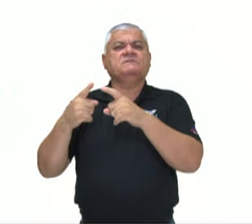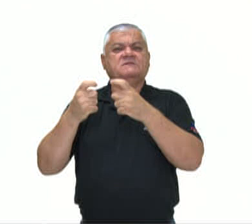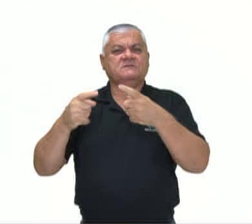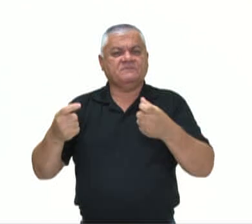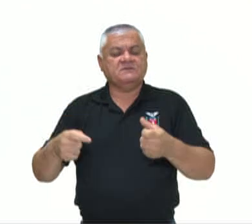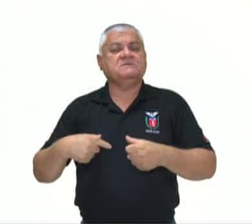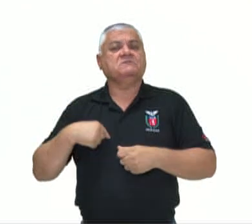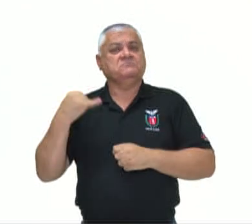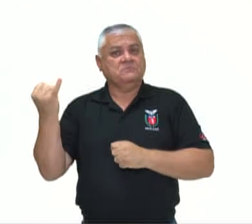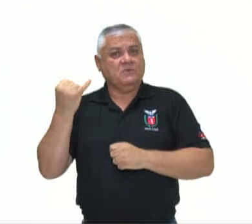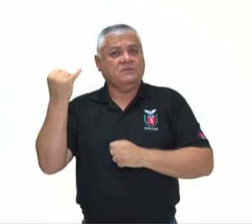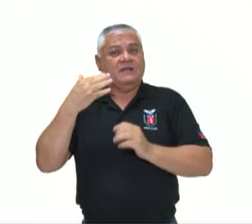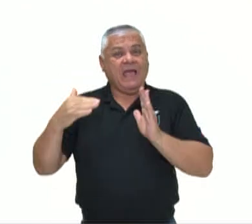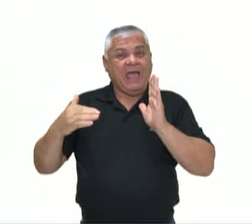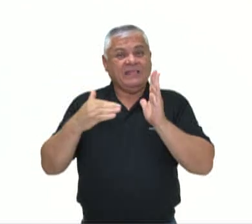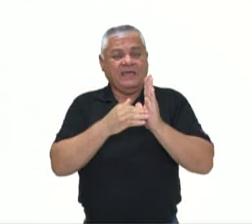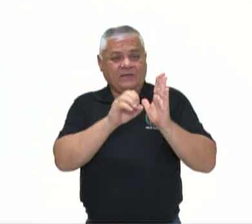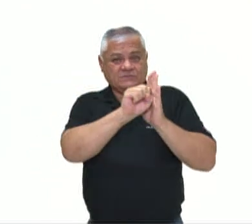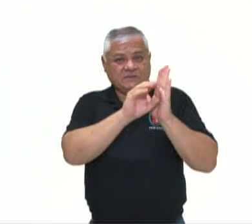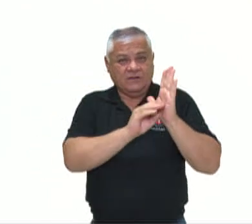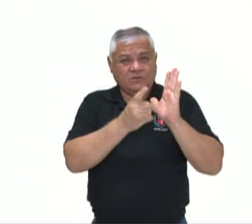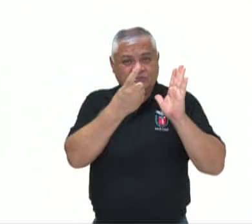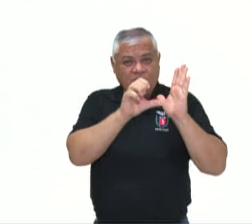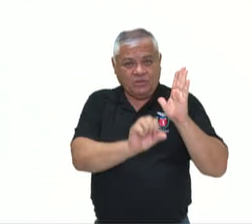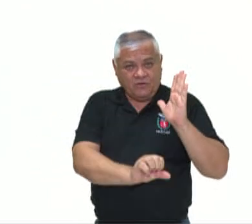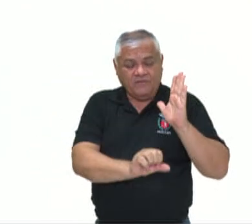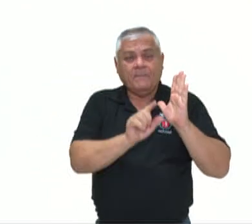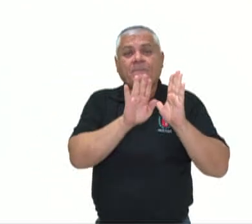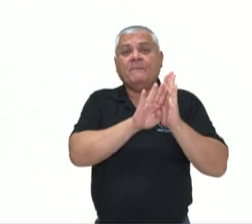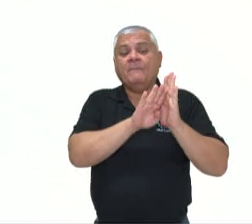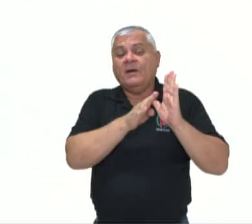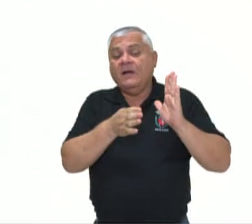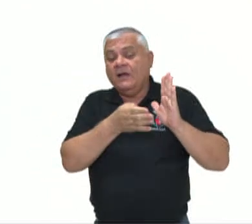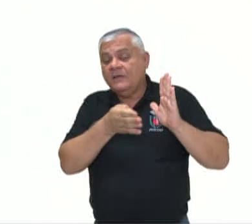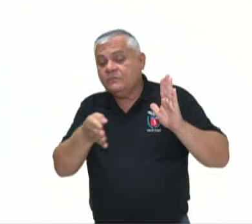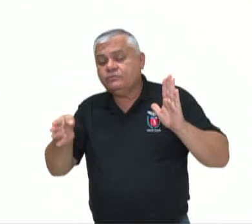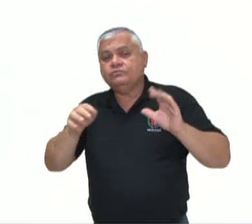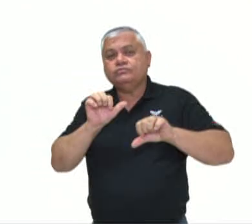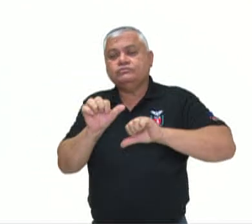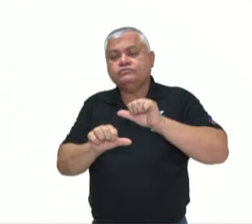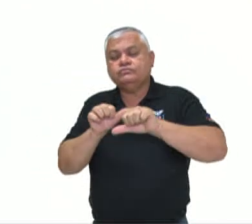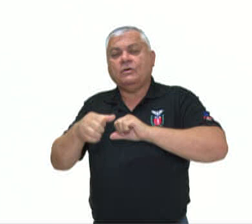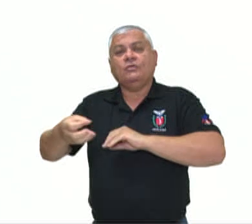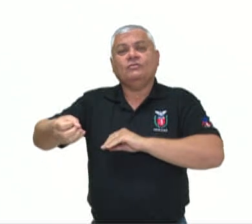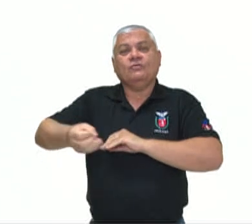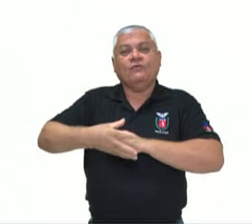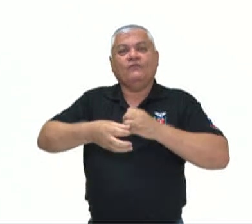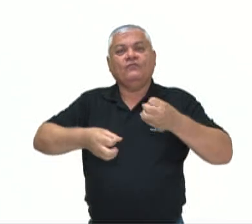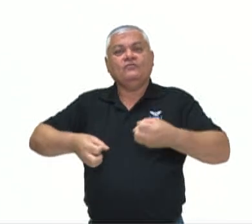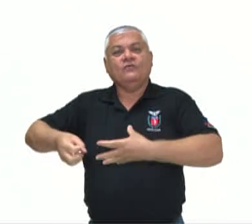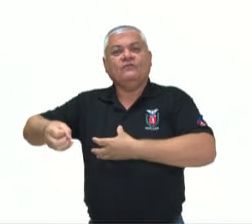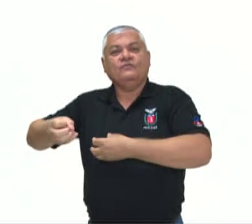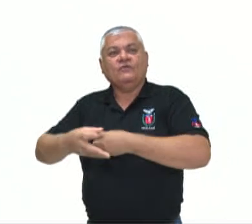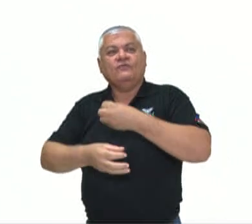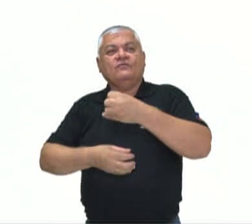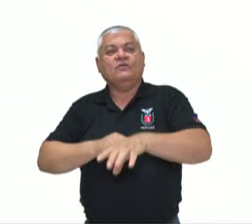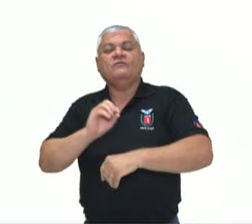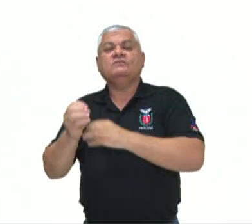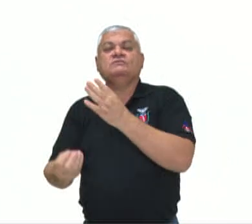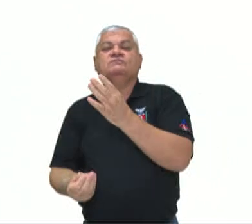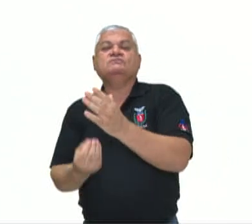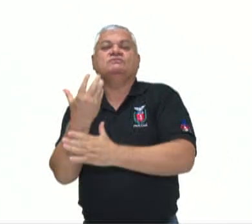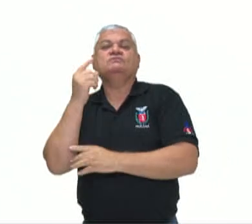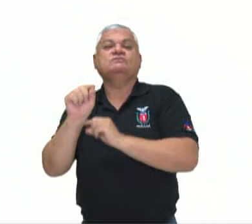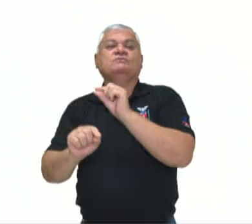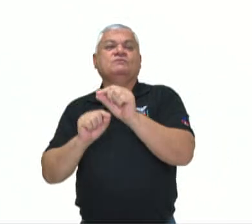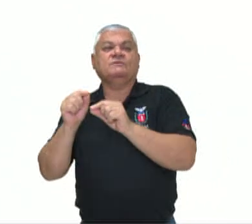o século XIX. No entanto, algumas novidades golpearam rudemente as concepções clássicas, originando o que chamamos